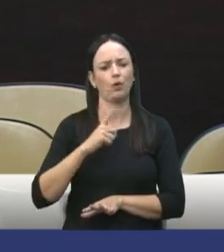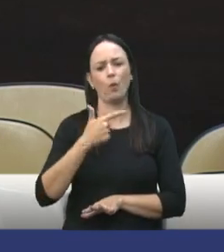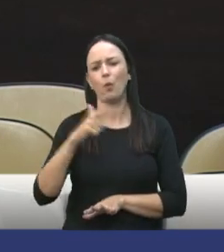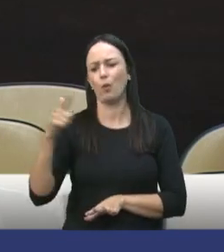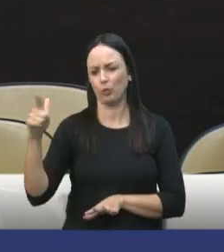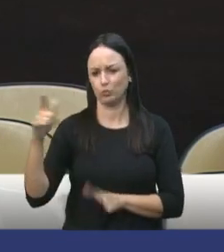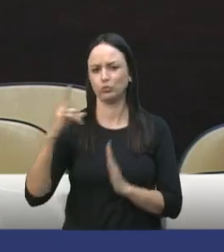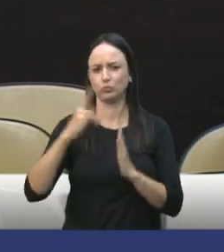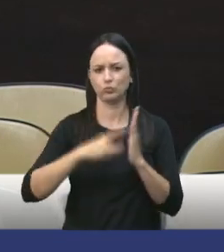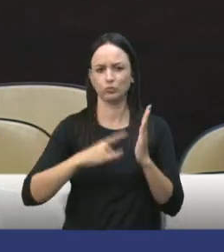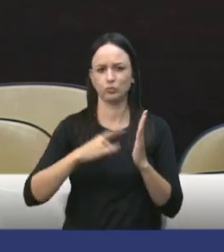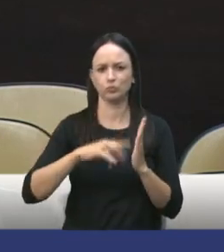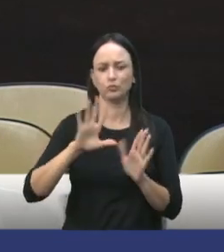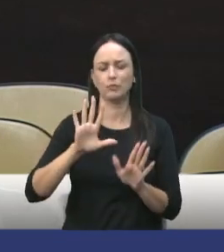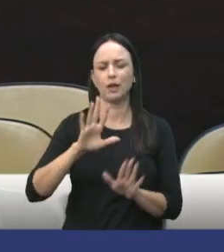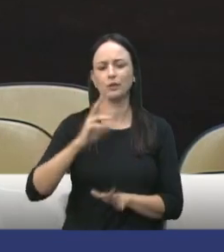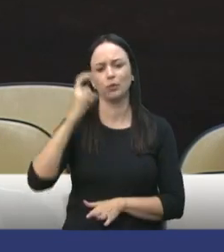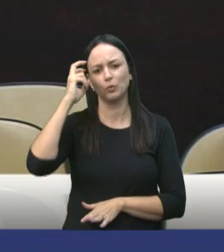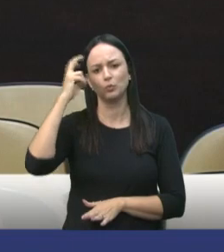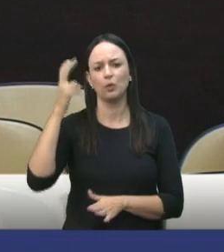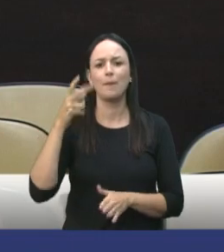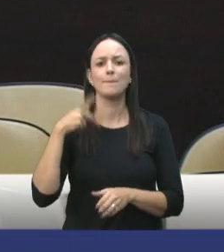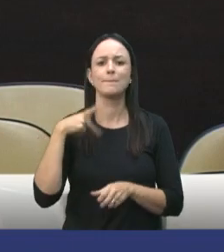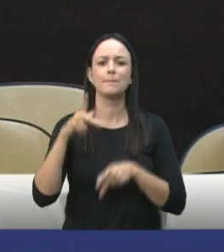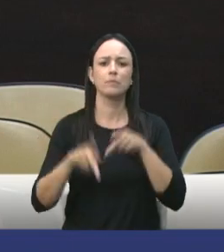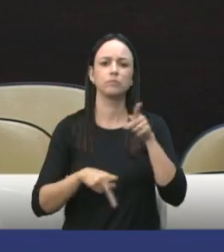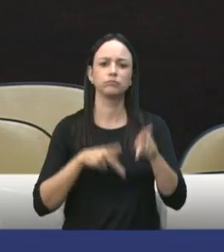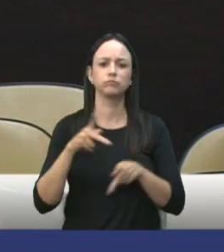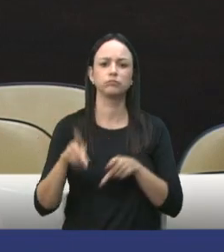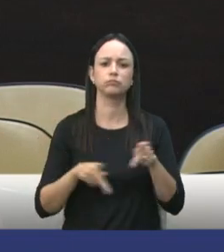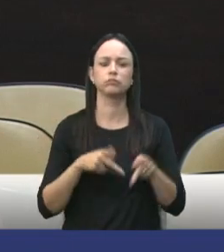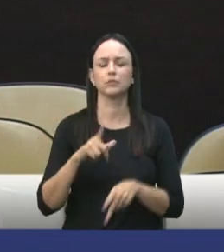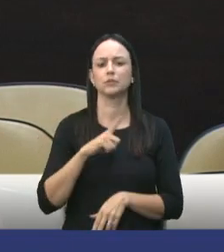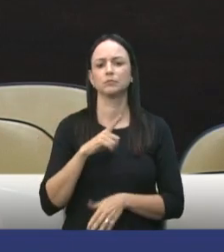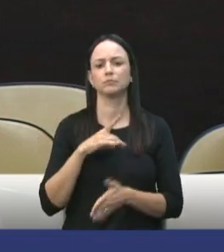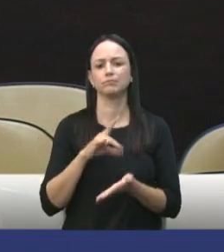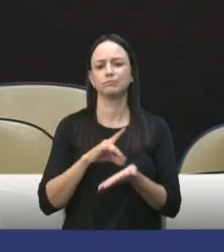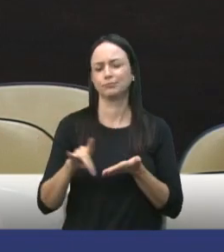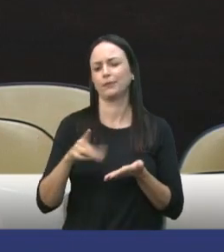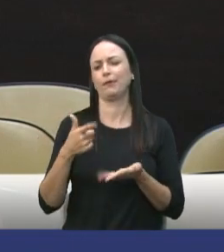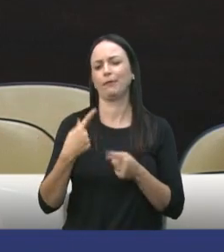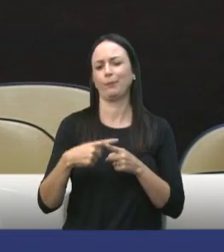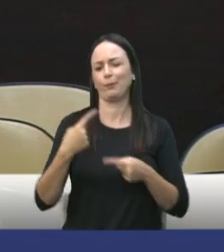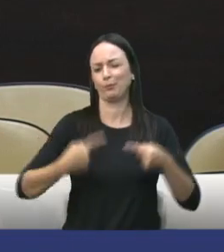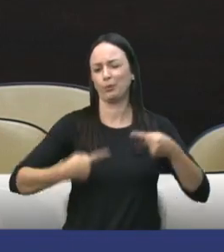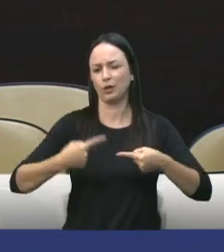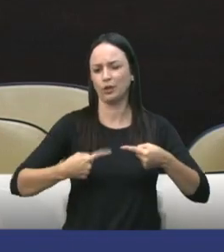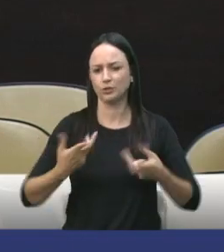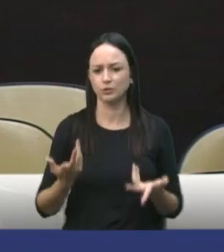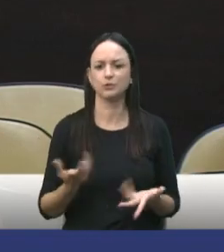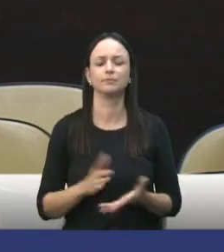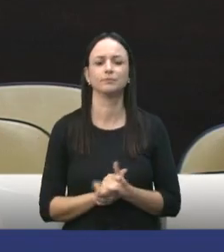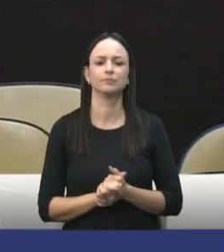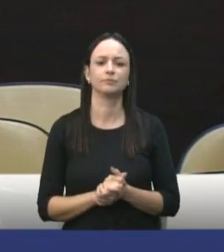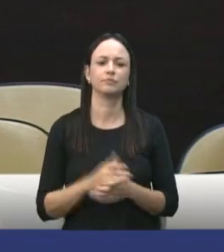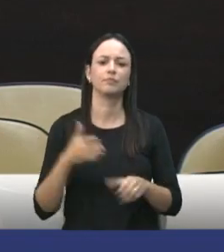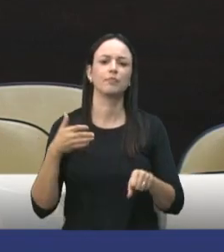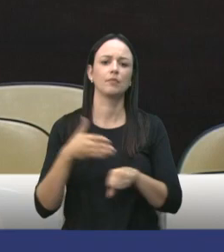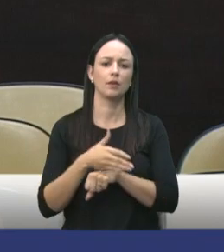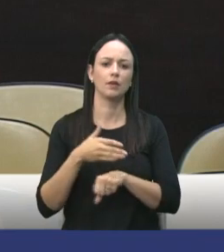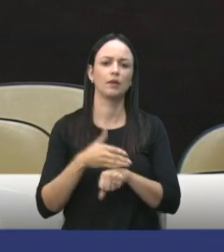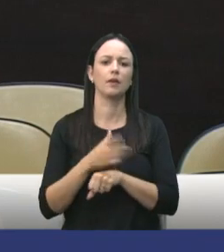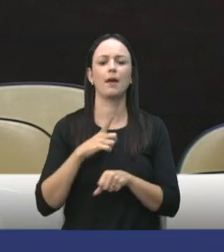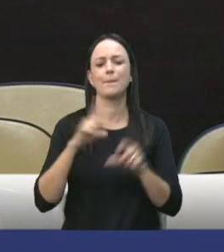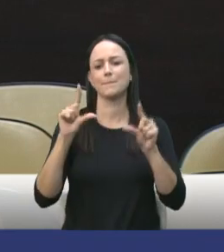infelizmente, culturalmente falando, a população ela tem uma certa aversão à política, e principalmente no que diz respeito a isso. Então, a participação ela é